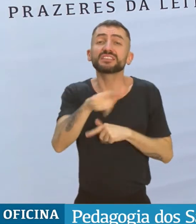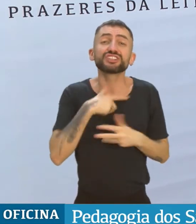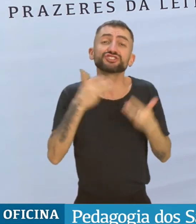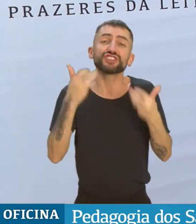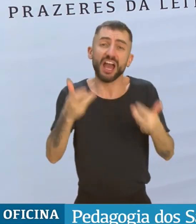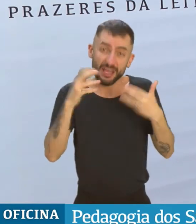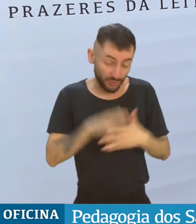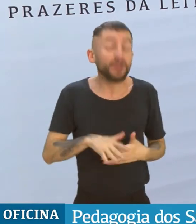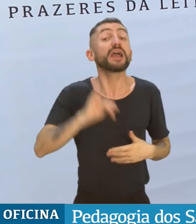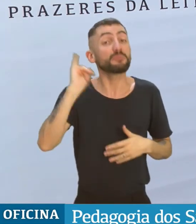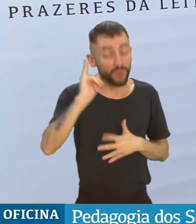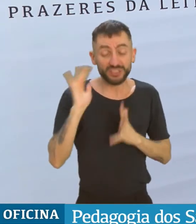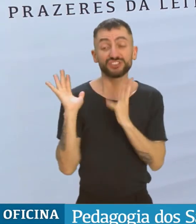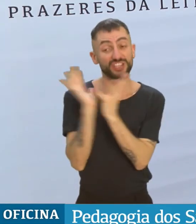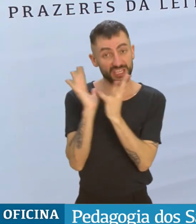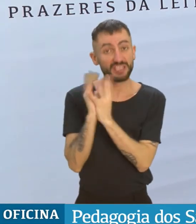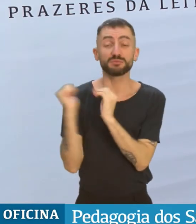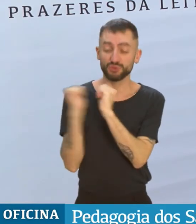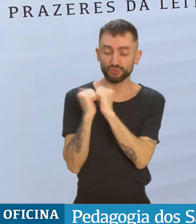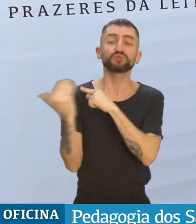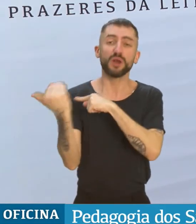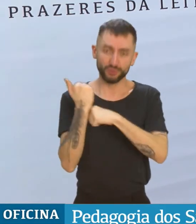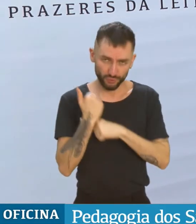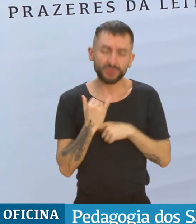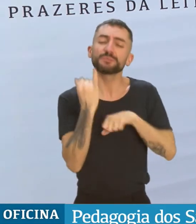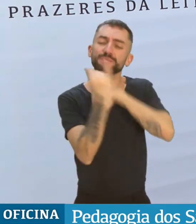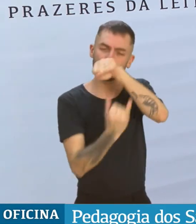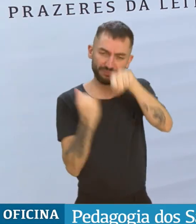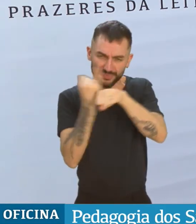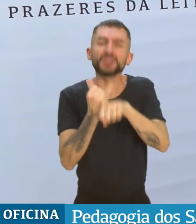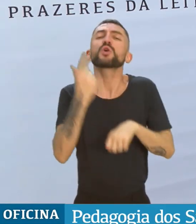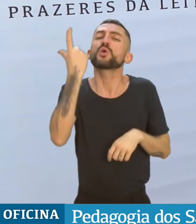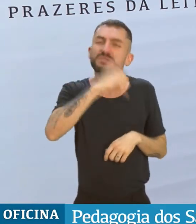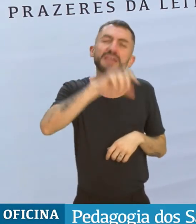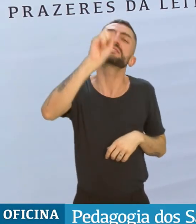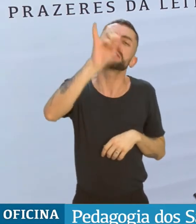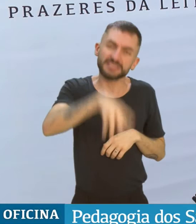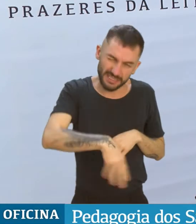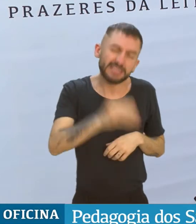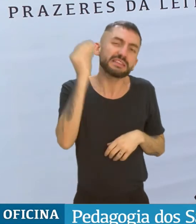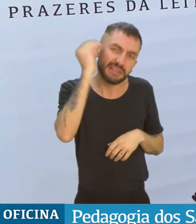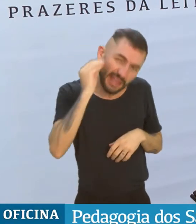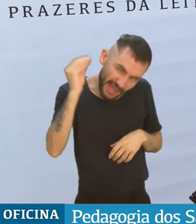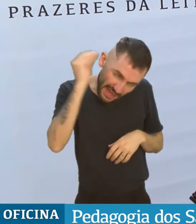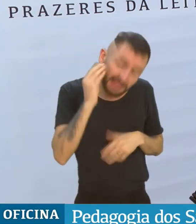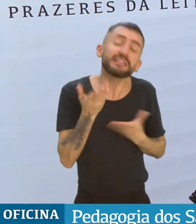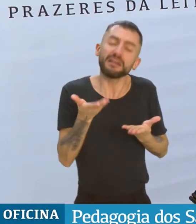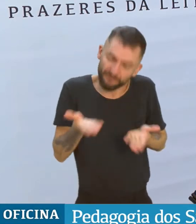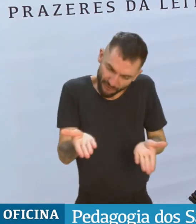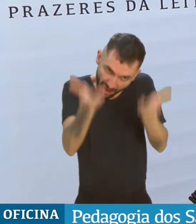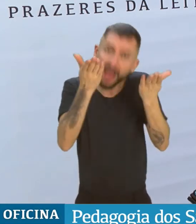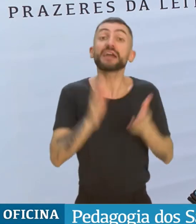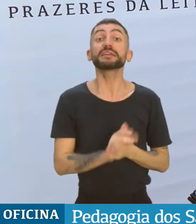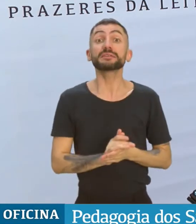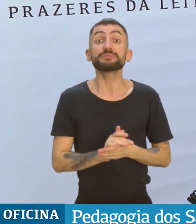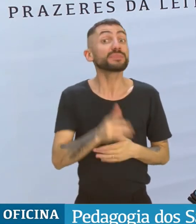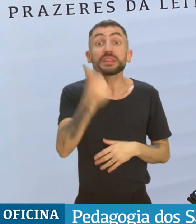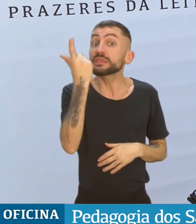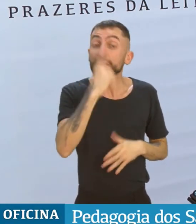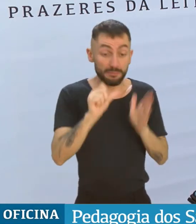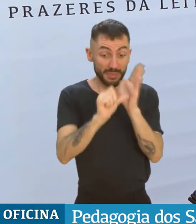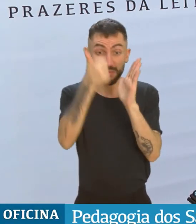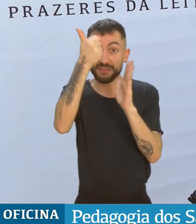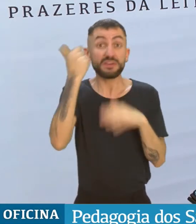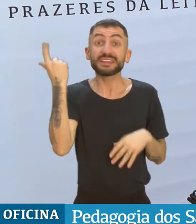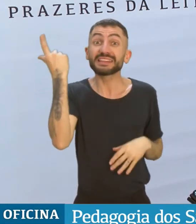falou, envolvidas com você. Mas dá certo, faça, experimente. A mesma coisa que eu falei, se não deu certo a